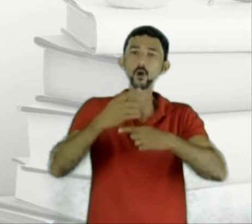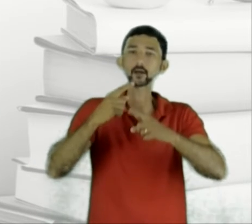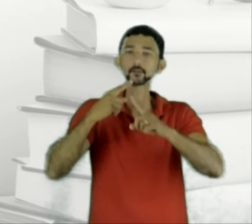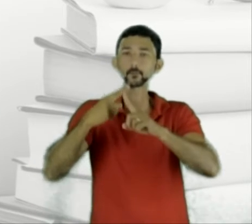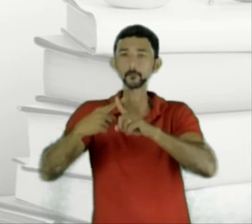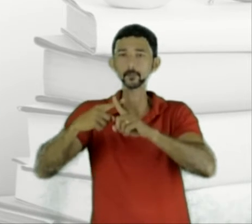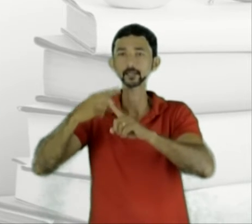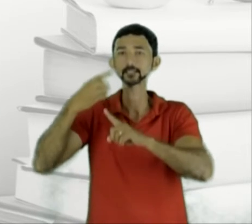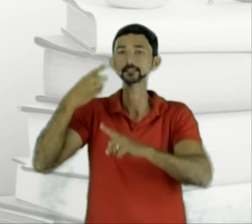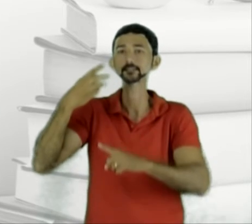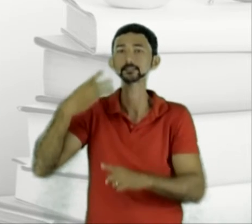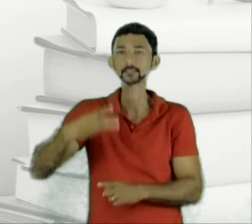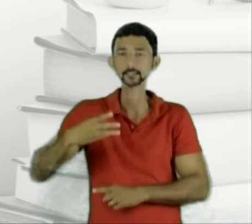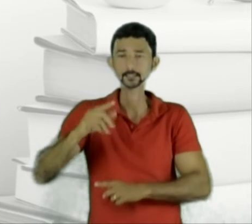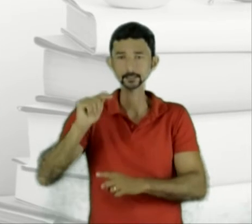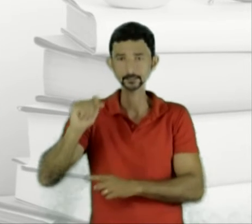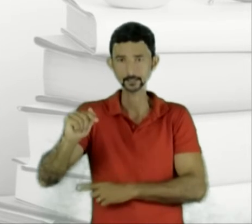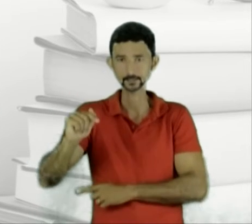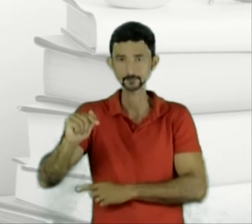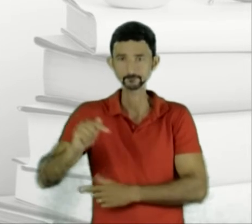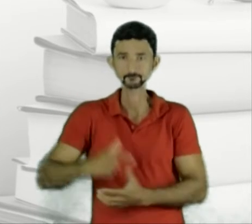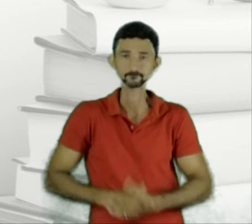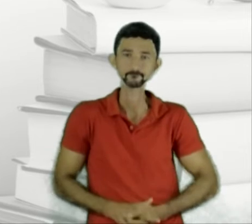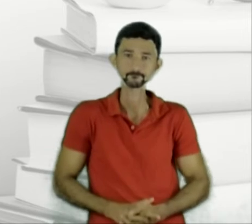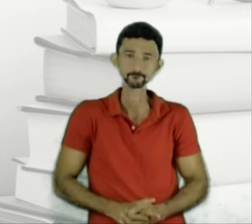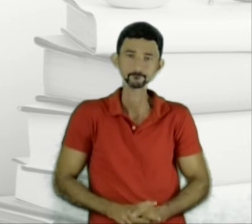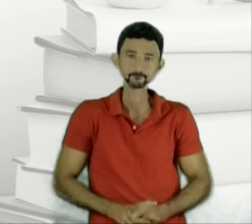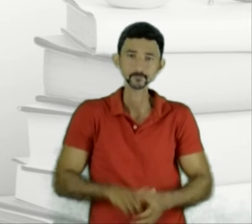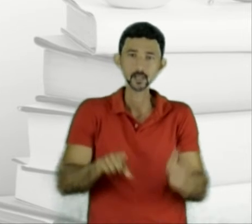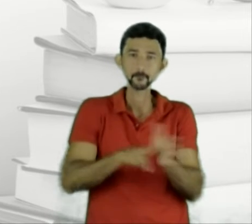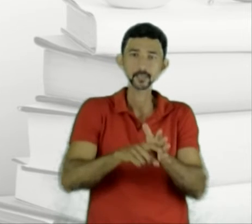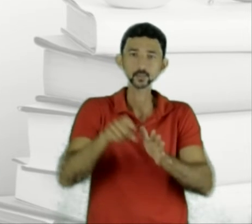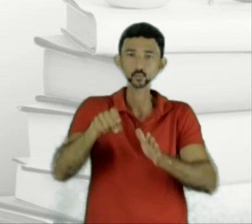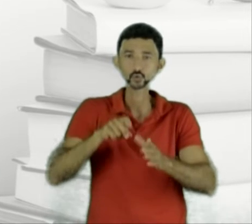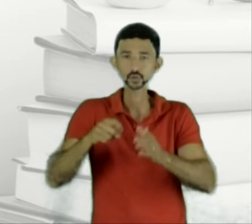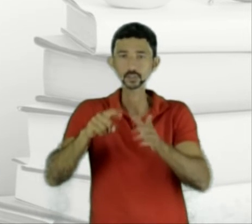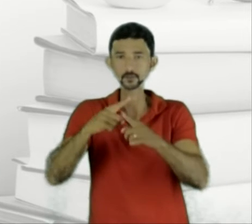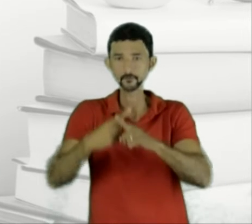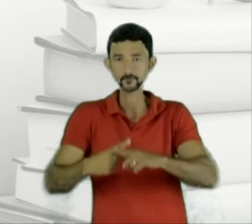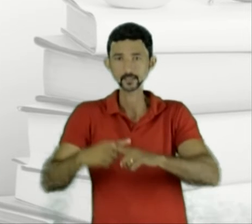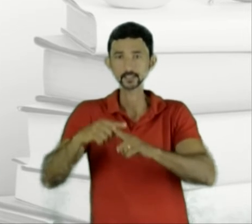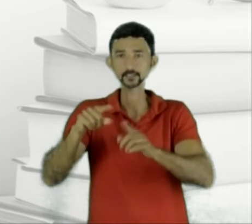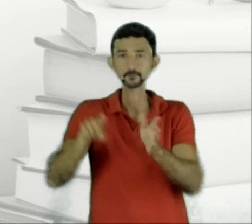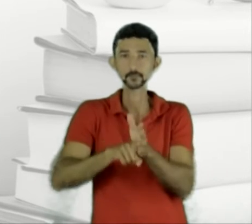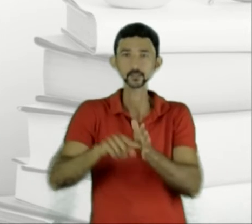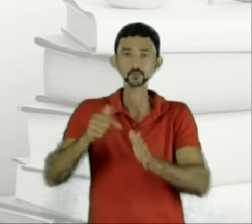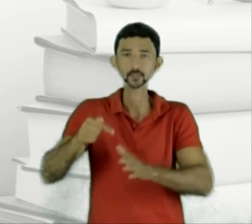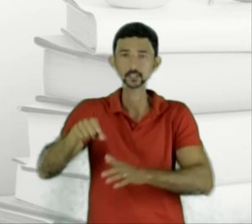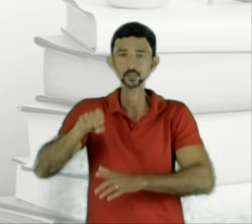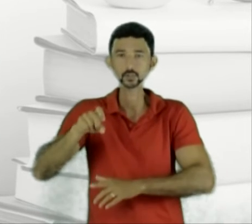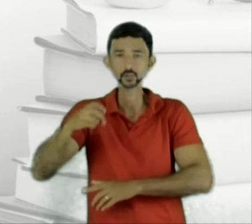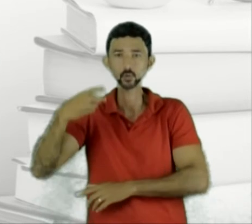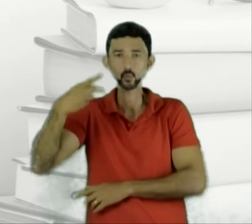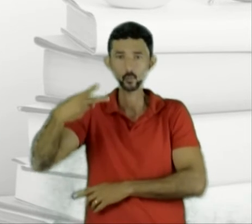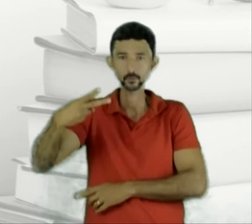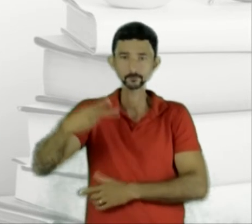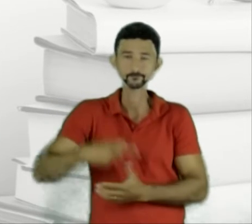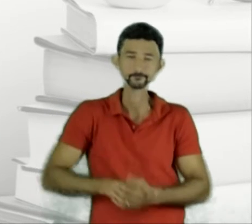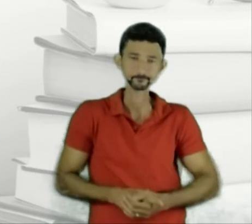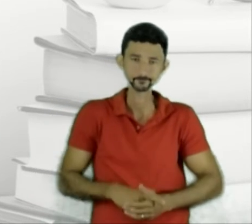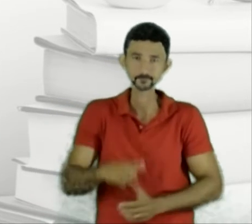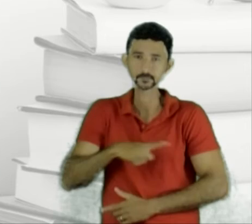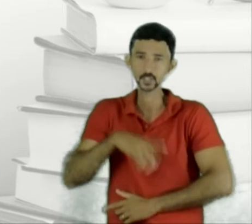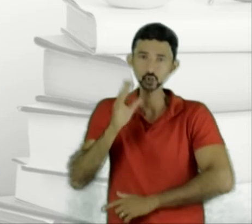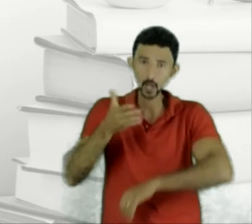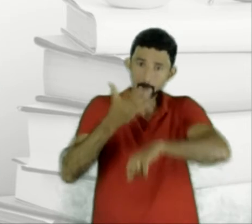3, 7. Menos x vezes menos 7x ao quadrado. Você vai